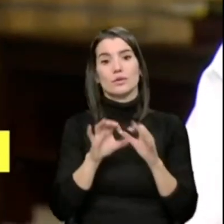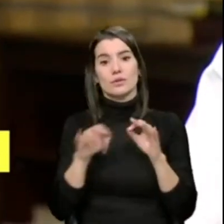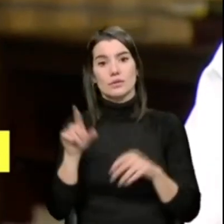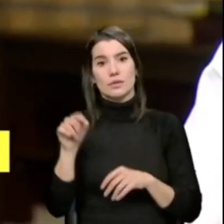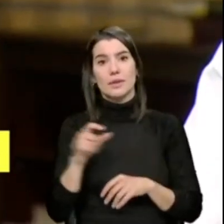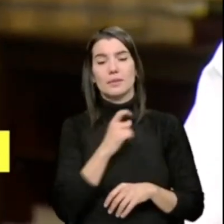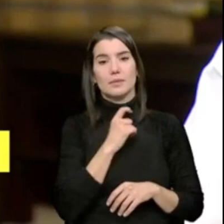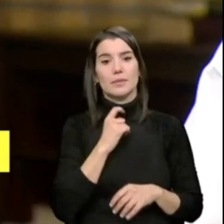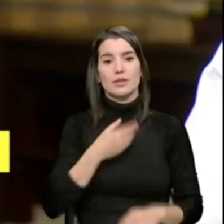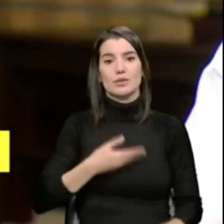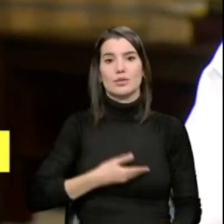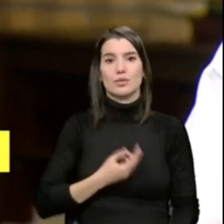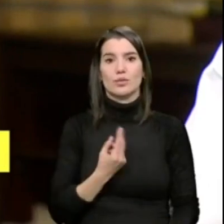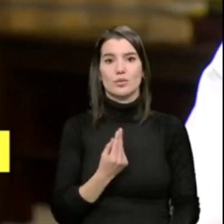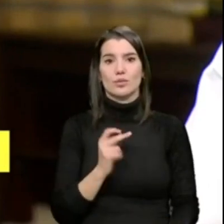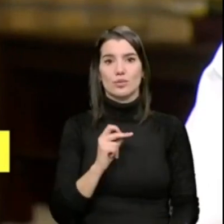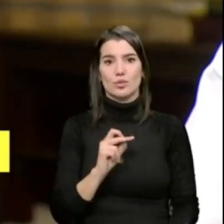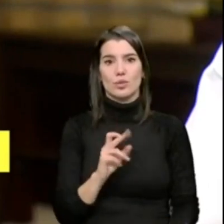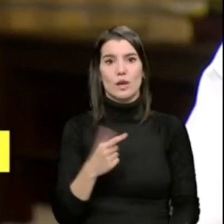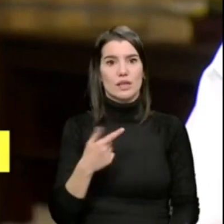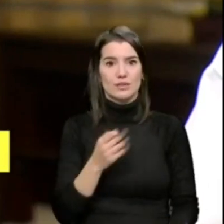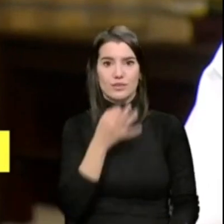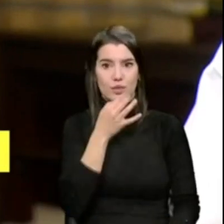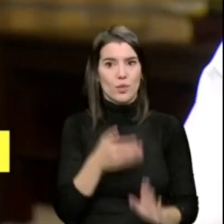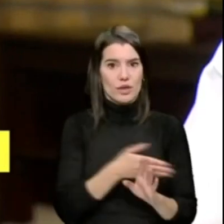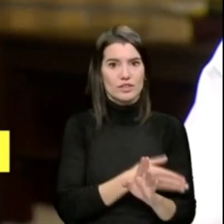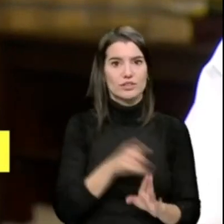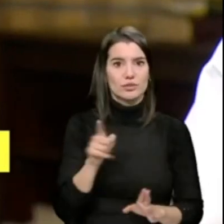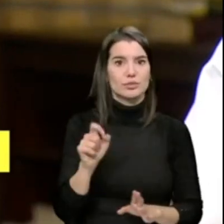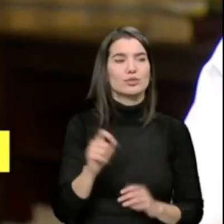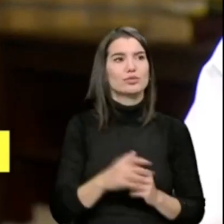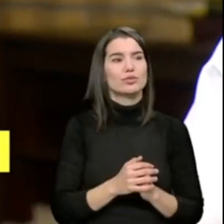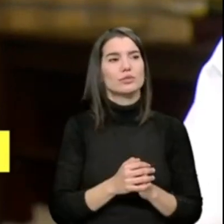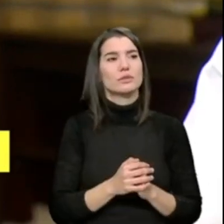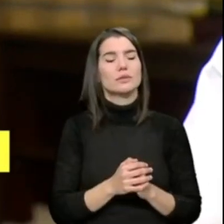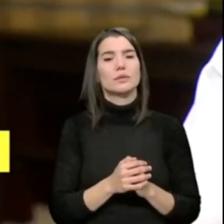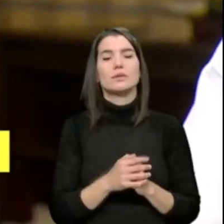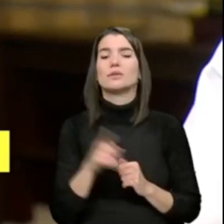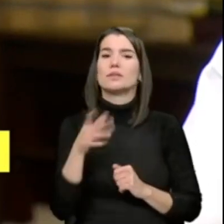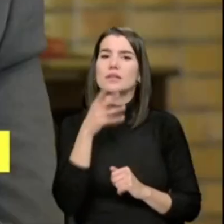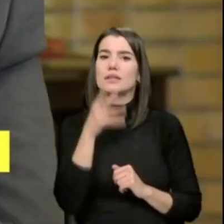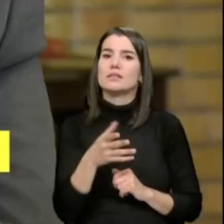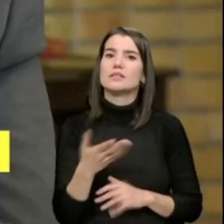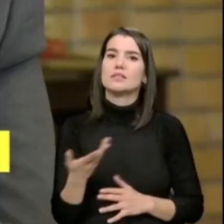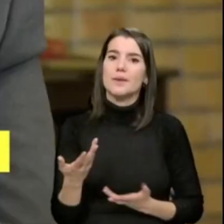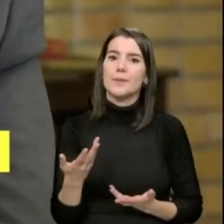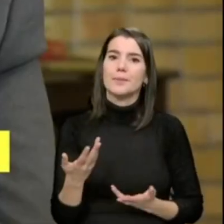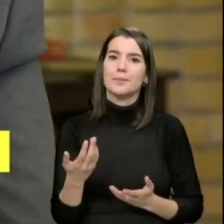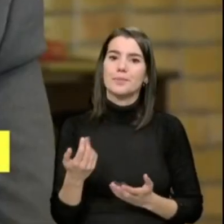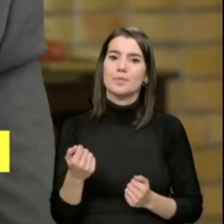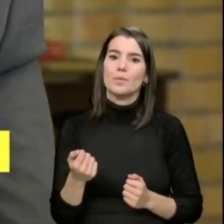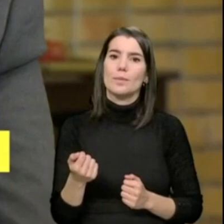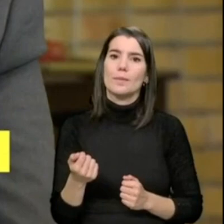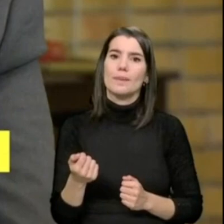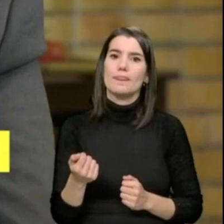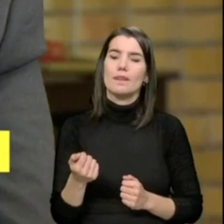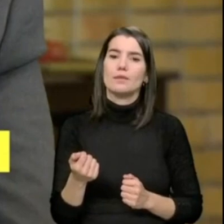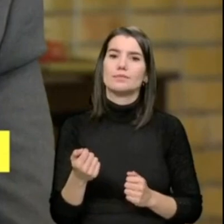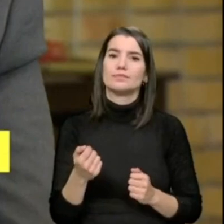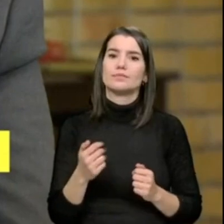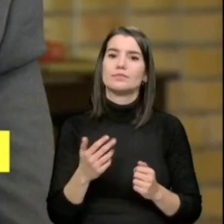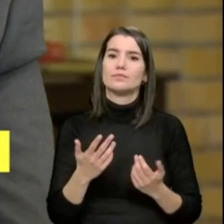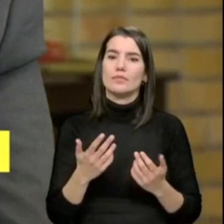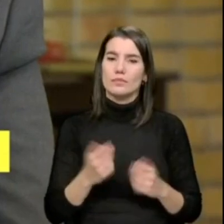padre Duarte acabou de falar há uns minutos, quando disse que o